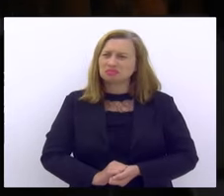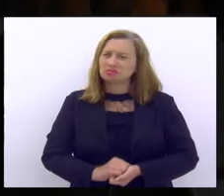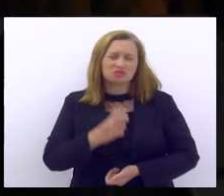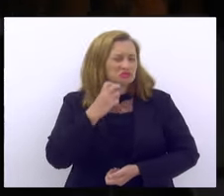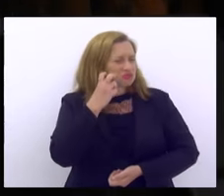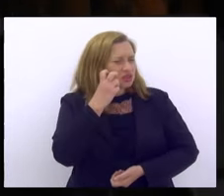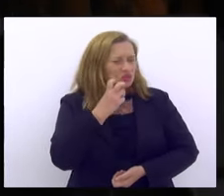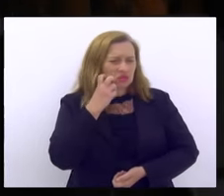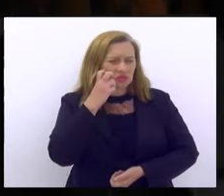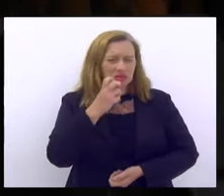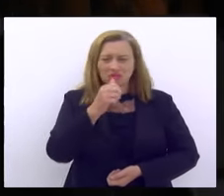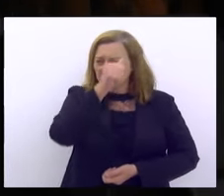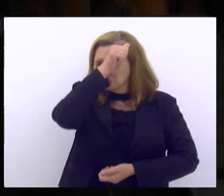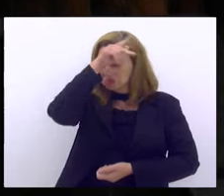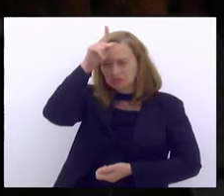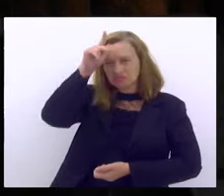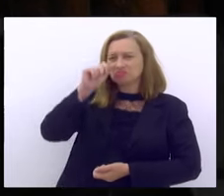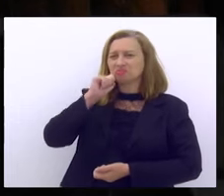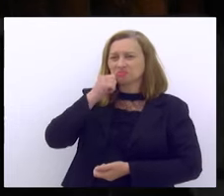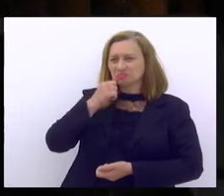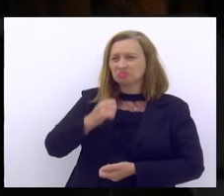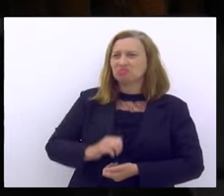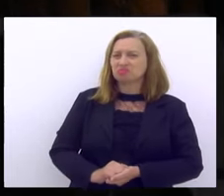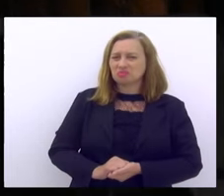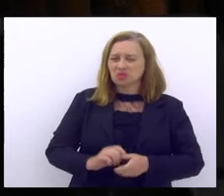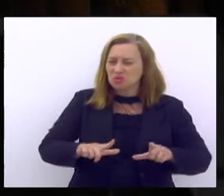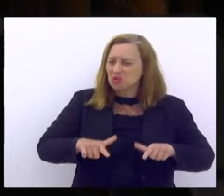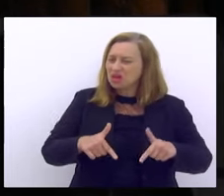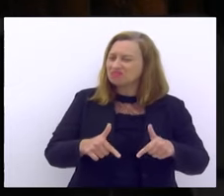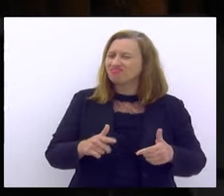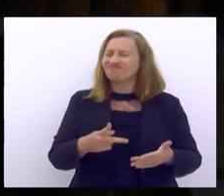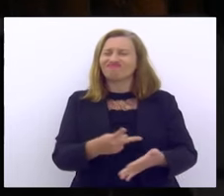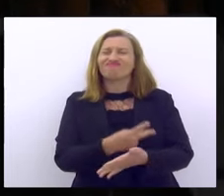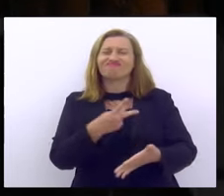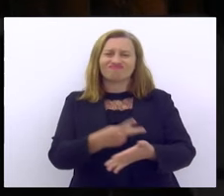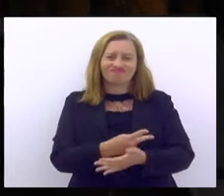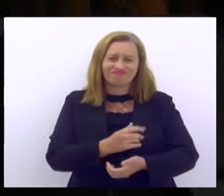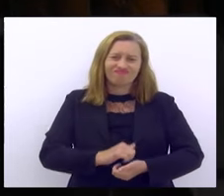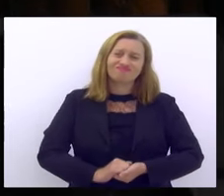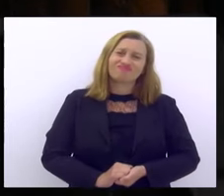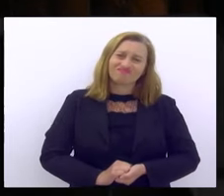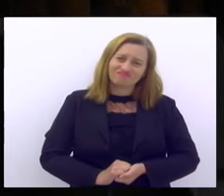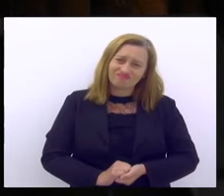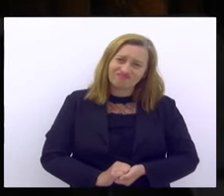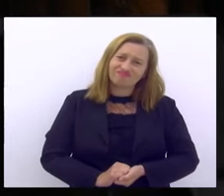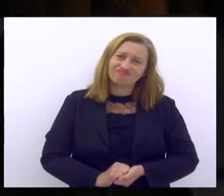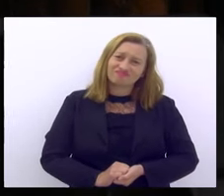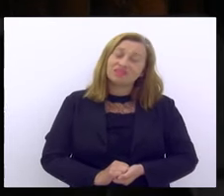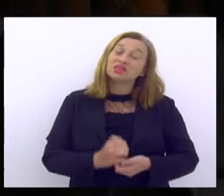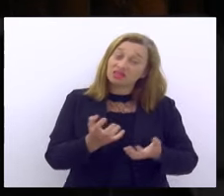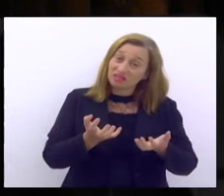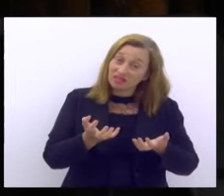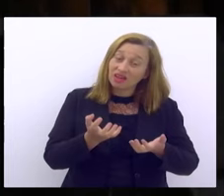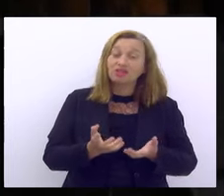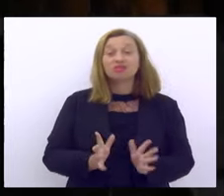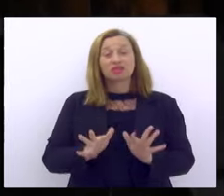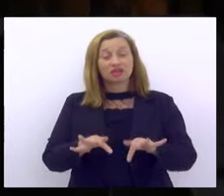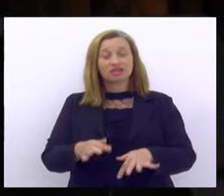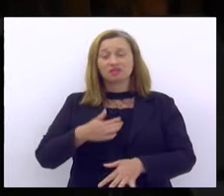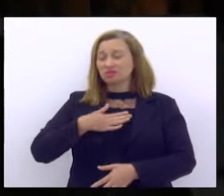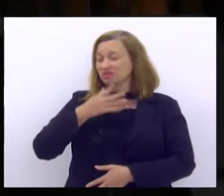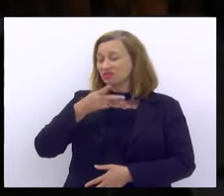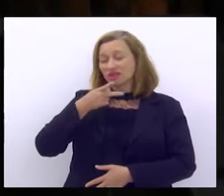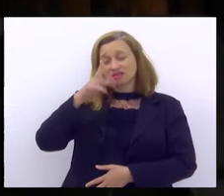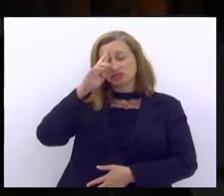constrangido pela Prefeitura do Rio de Janeiro, numa ação irregular e ilegítima. E quero finalizar as minhas